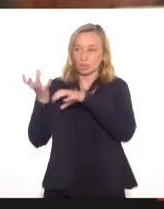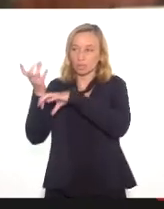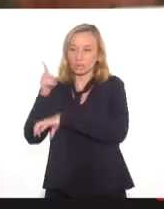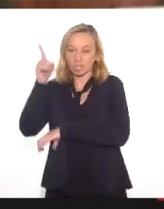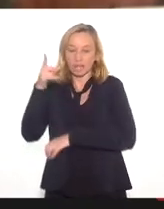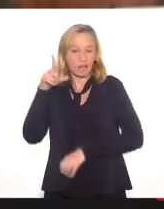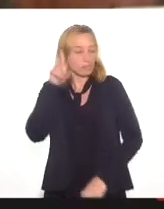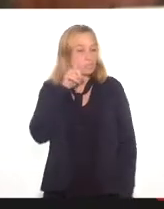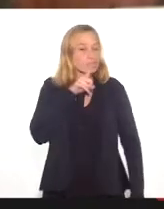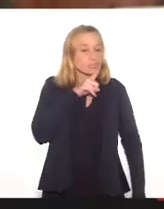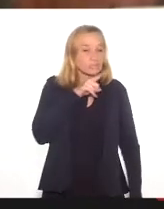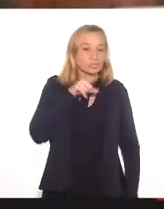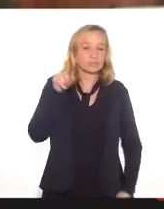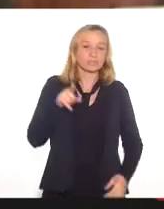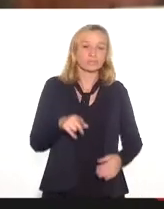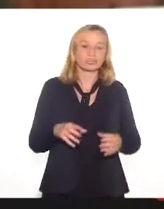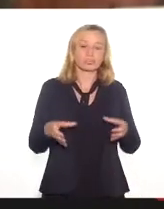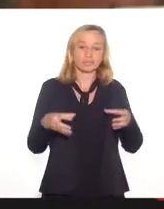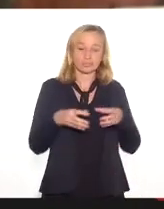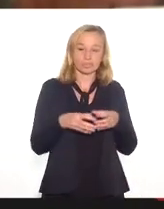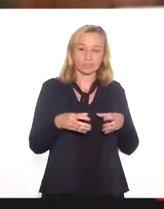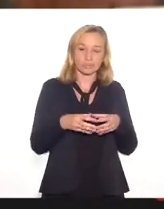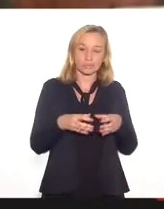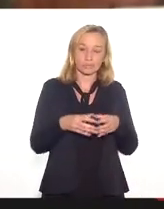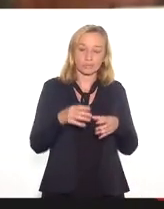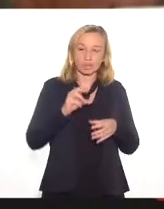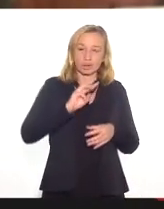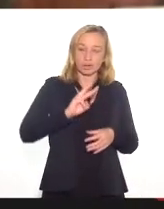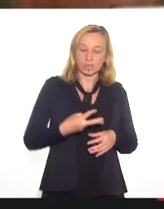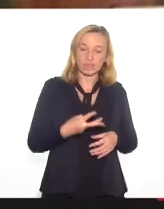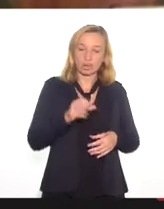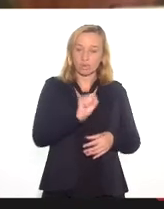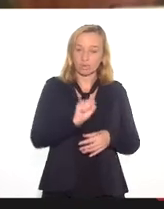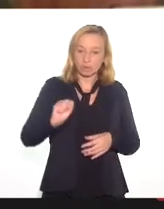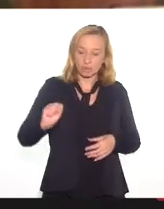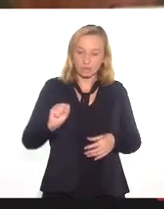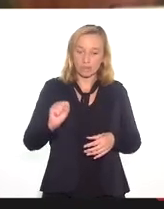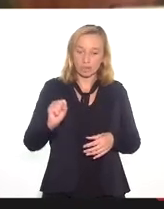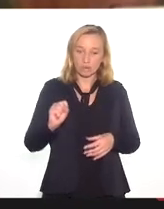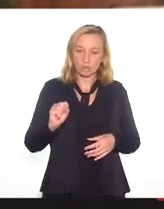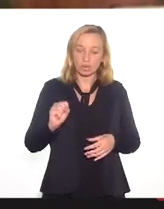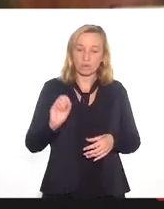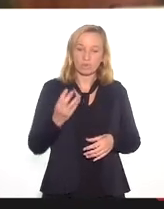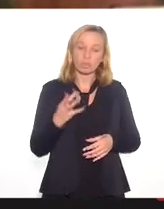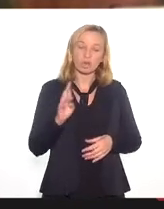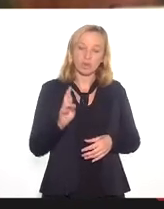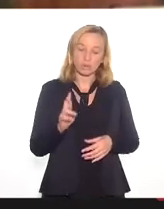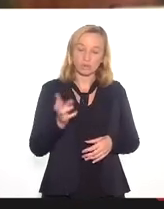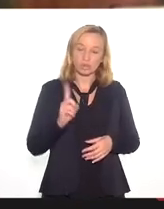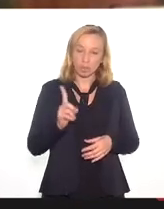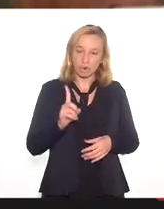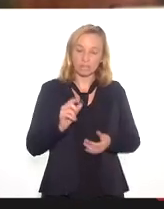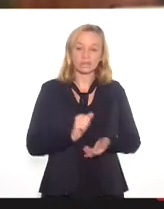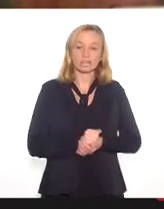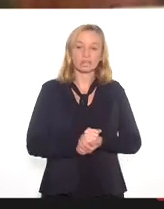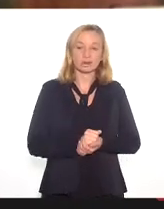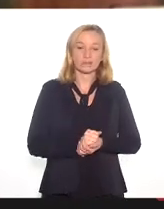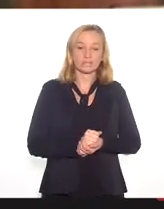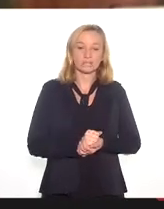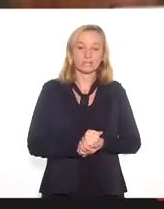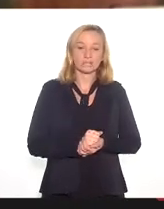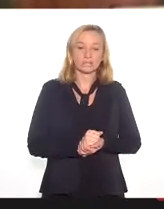trata-se de um pacote de 1 trilhão e 800 bilhões de dólares na